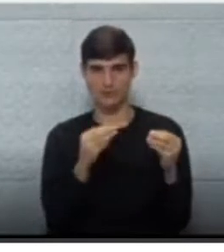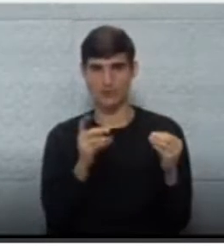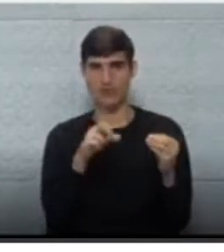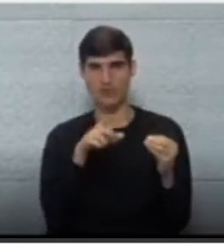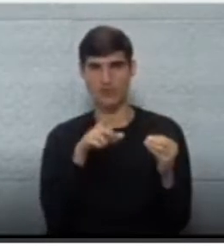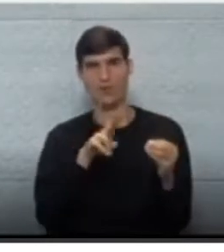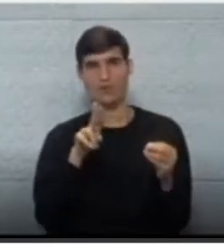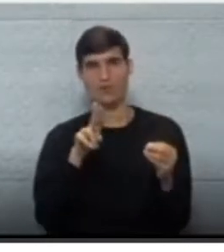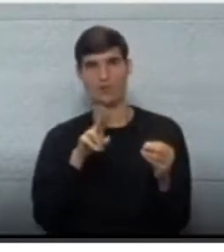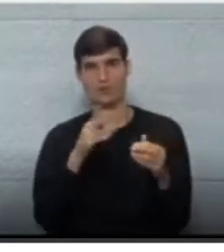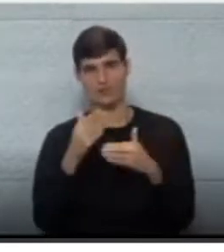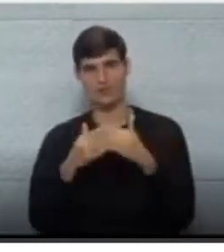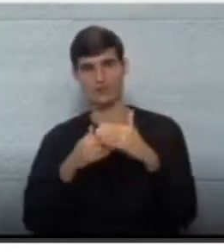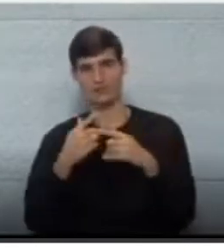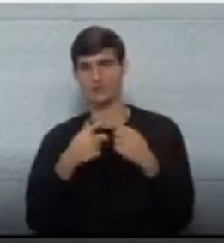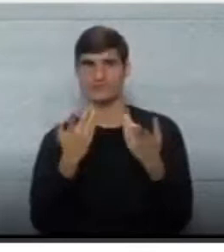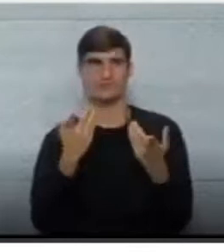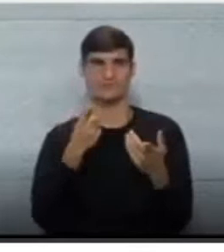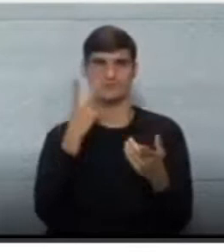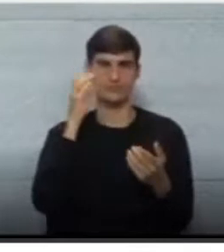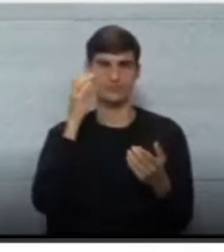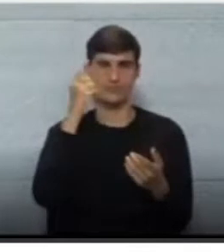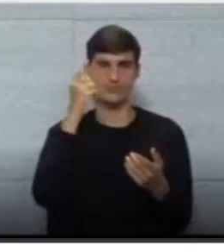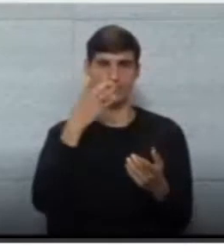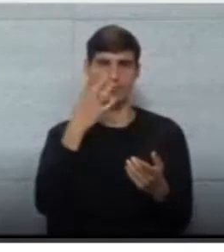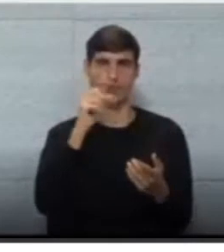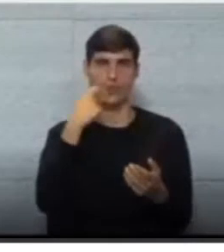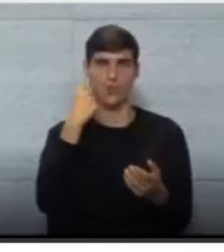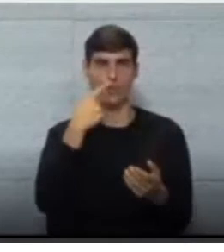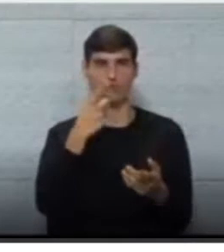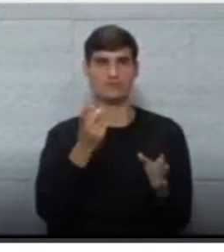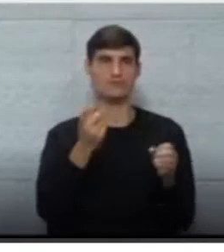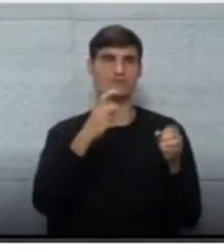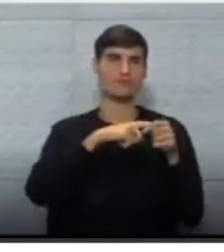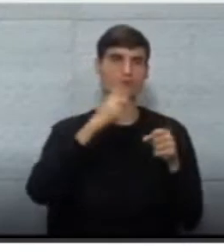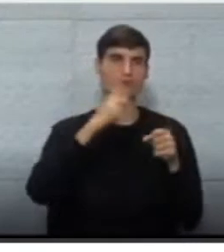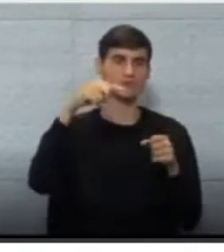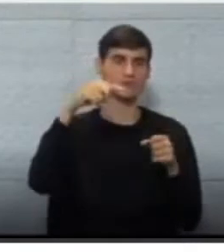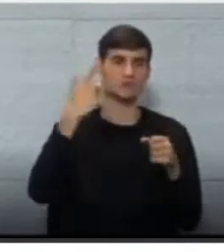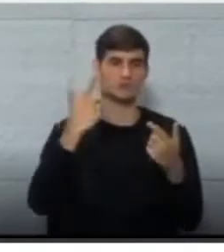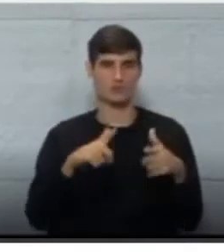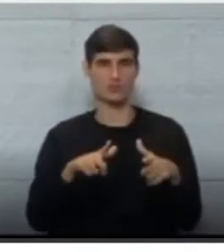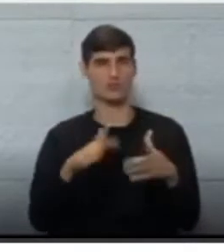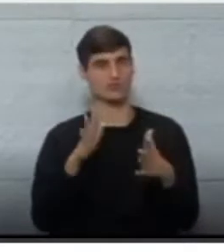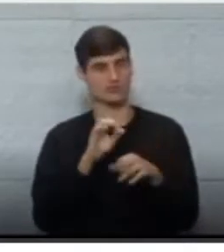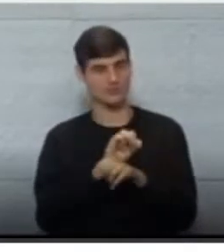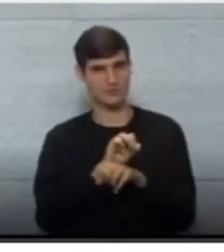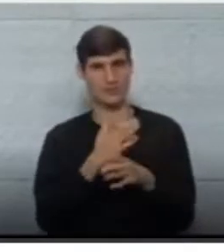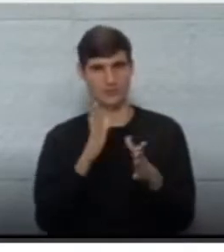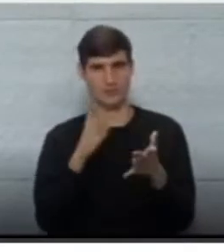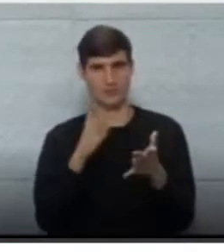fazer esse procedimento. Isso não vai demorar muito, vocês vão ter que voltar e depois realizar um novo procedimento. Então, para que